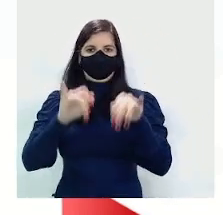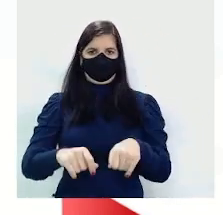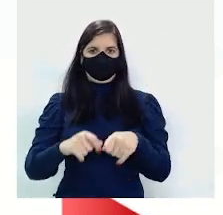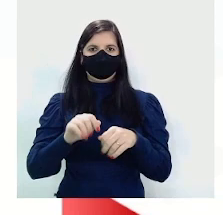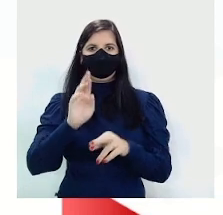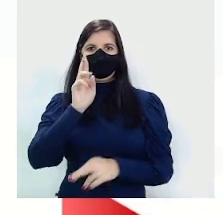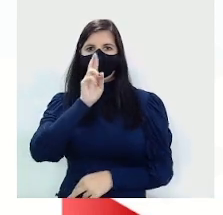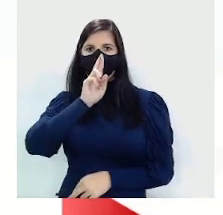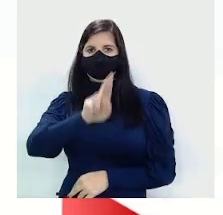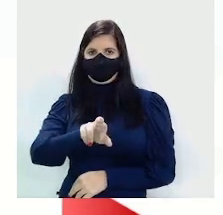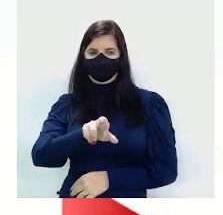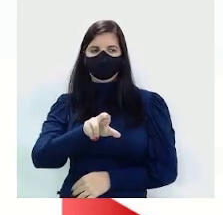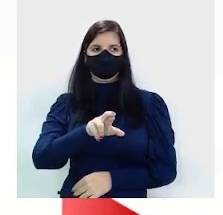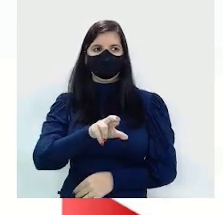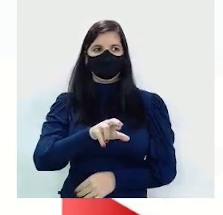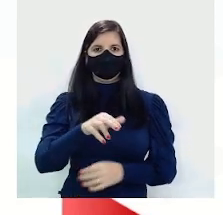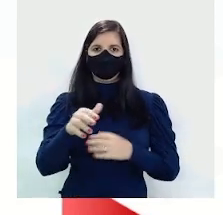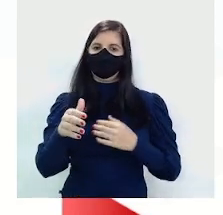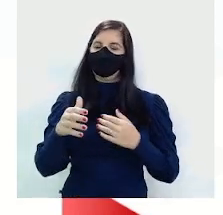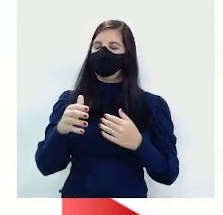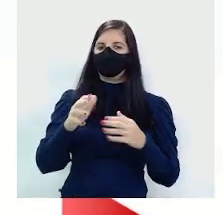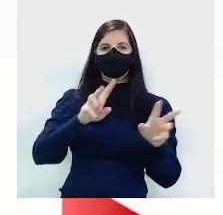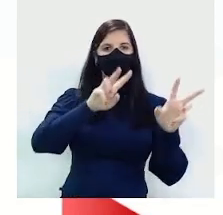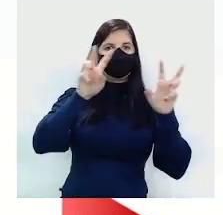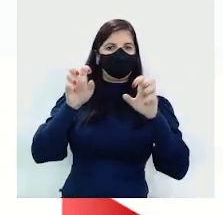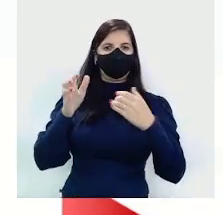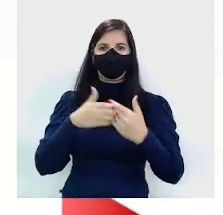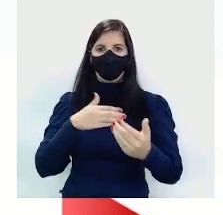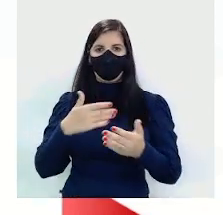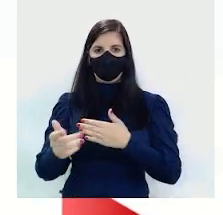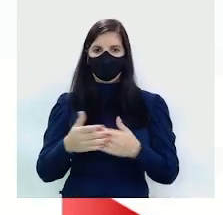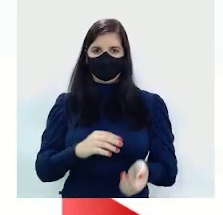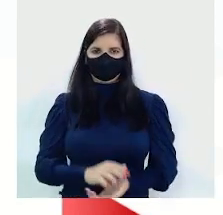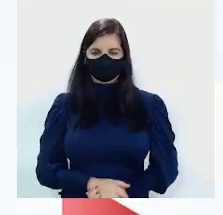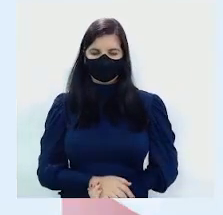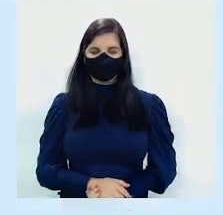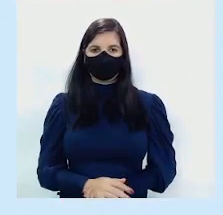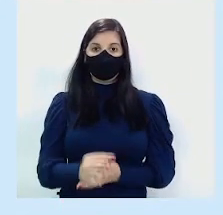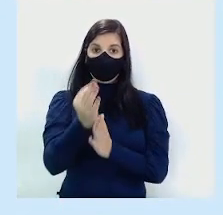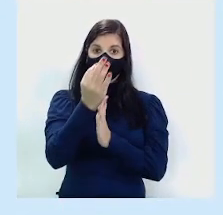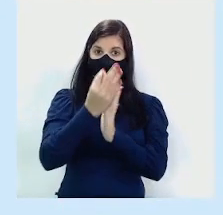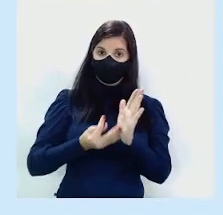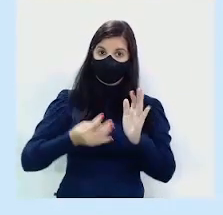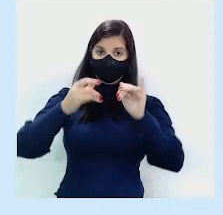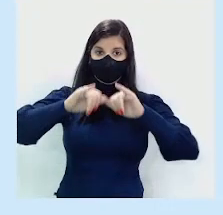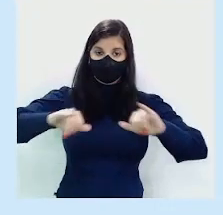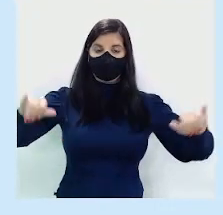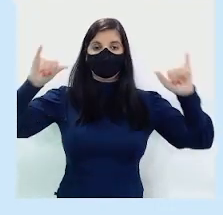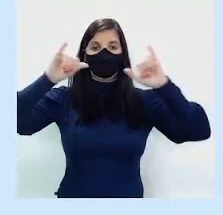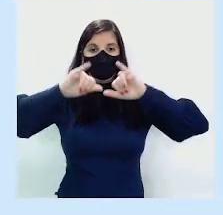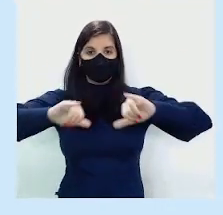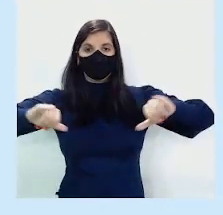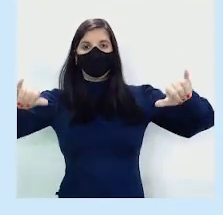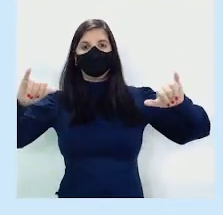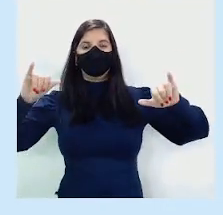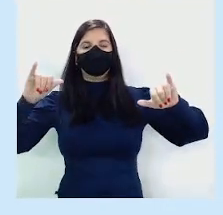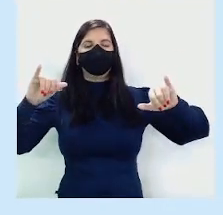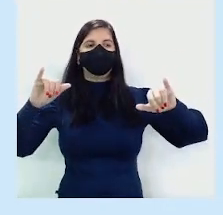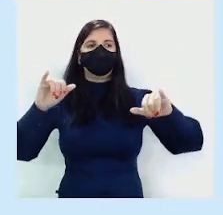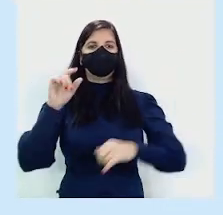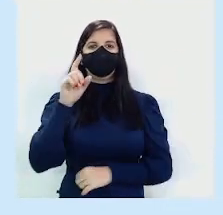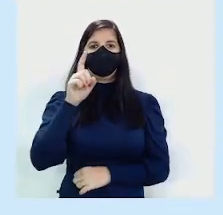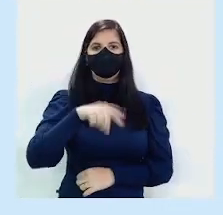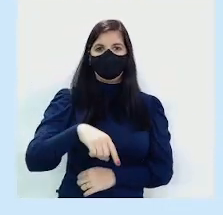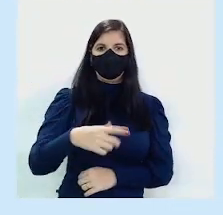resultados a respeito de algum tema. Então, o texto de divulgação científica, como eu acabei de ler para